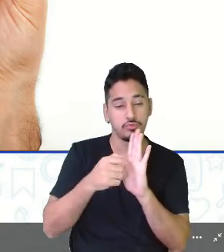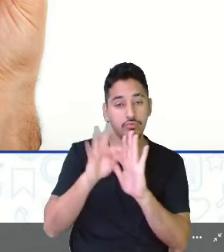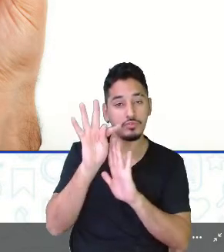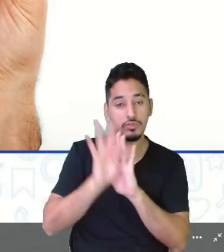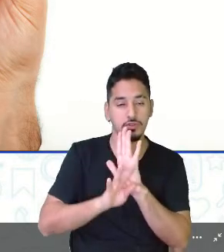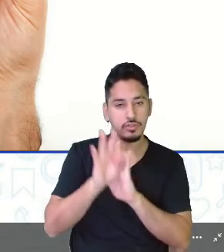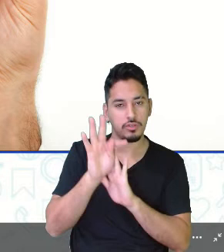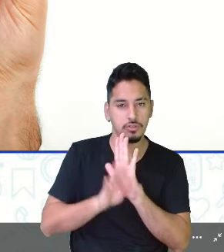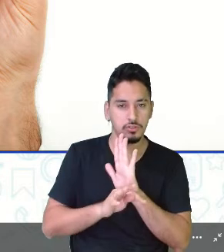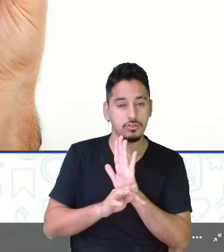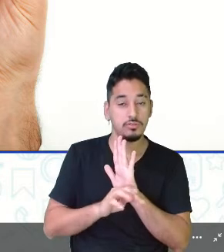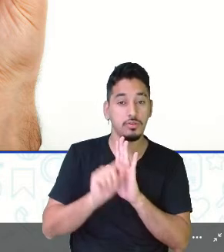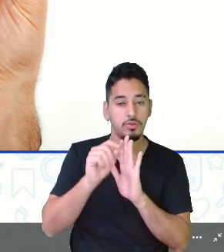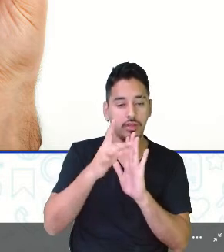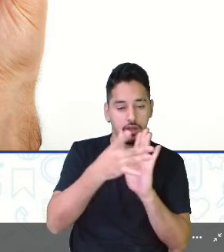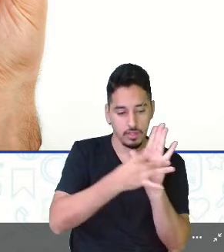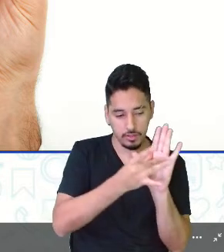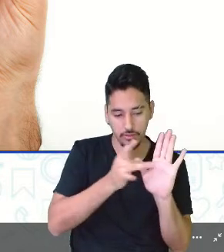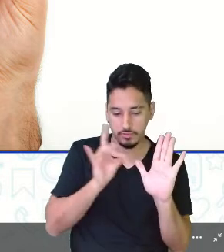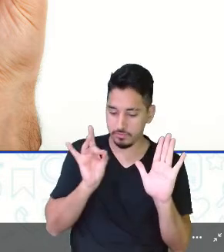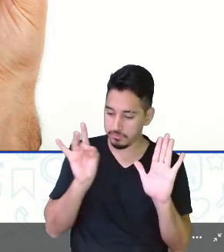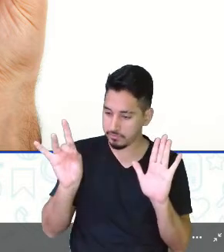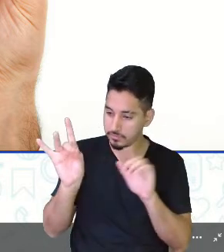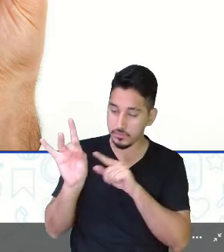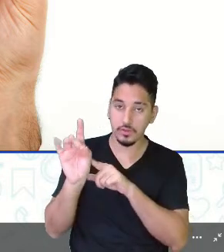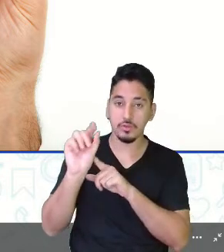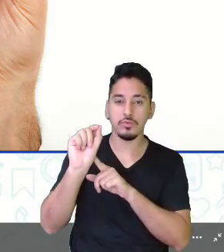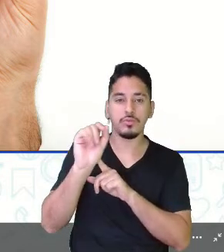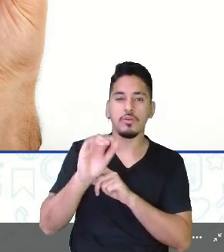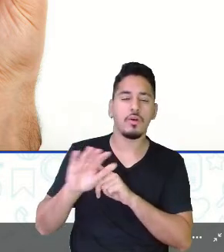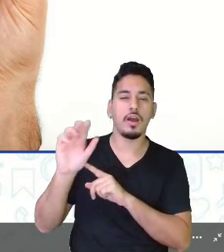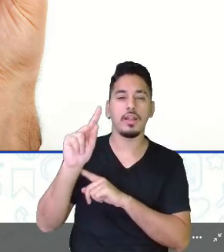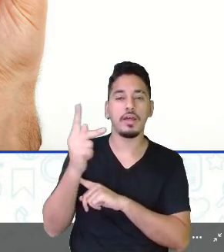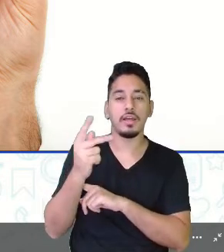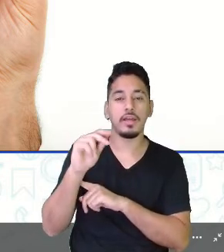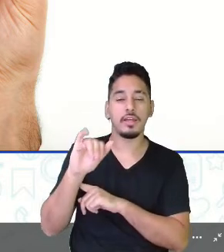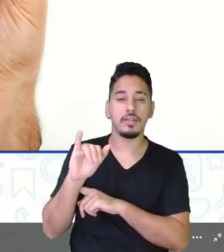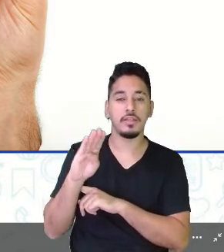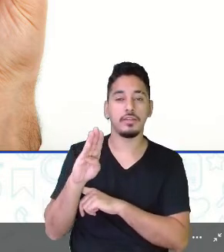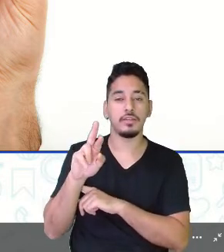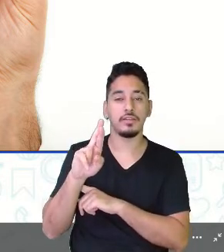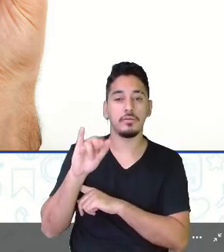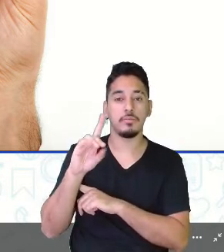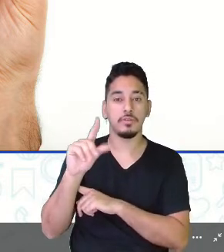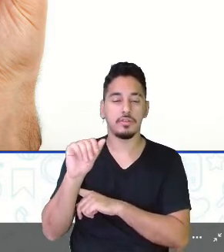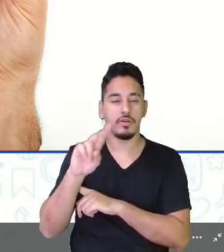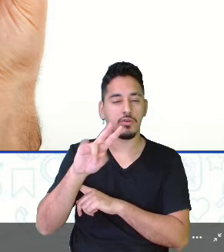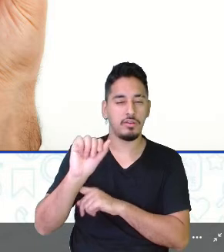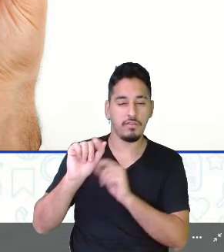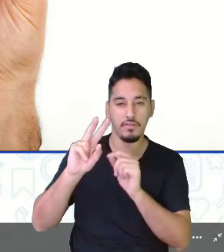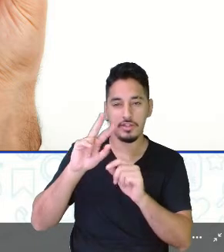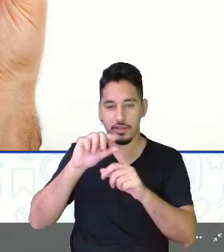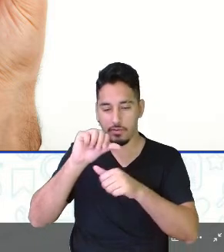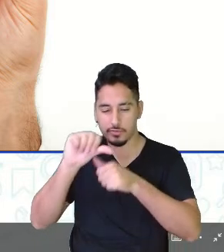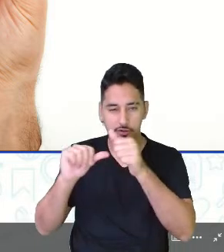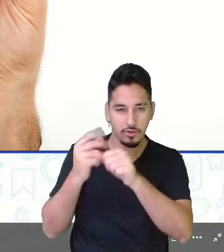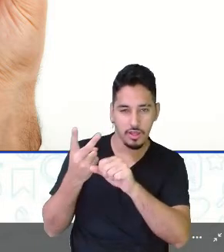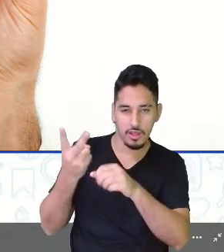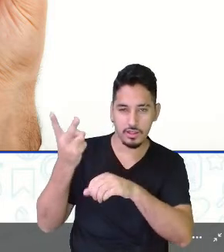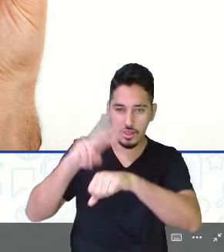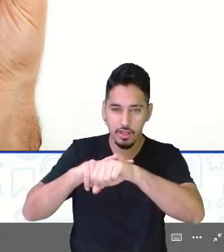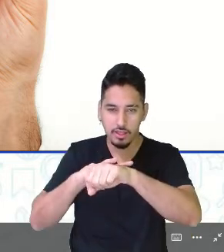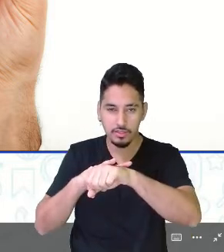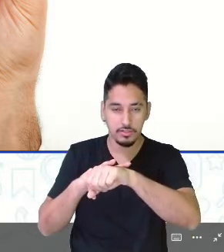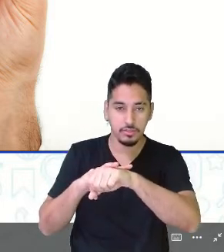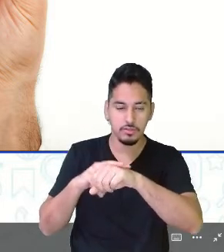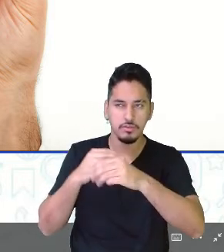se materializa sob uma estrutura híbrida. Híbrida por quê? Porque ela vai ser mesclada, misturada. E